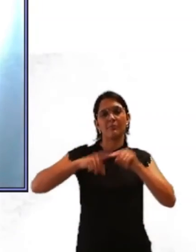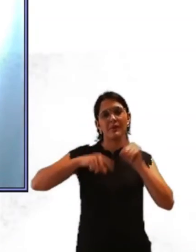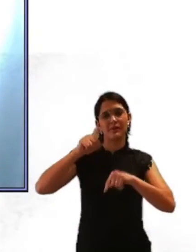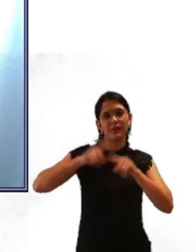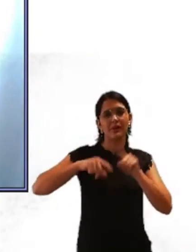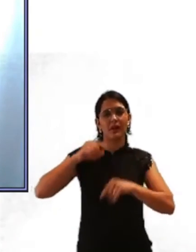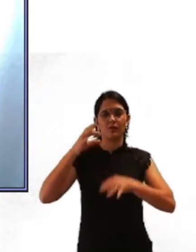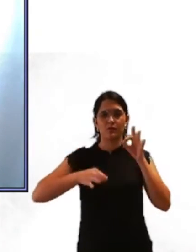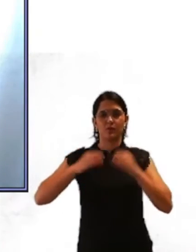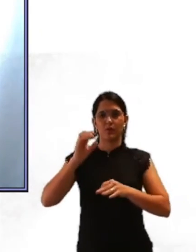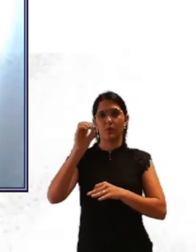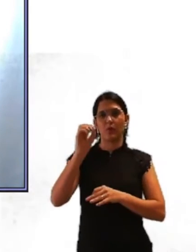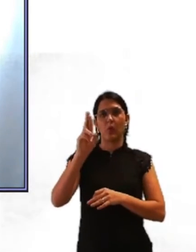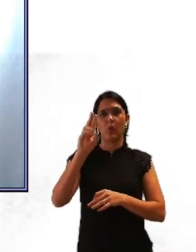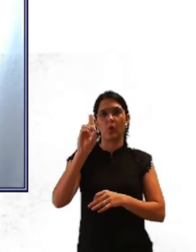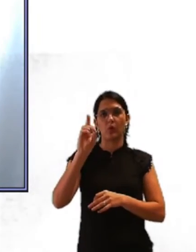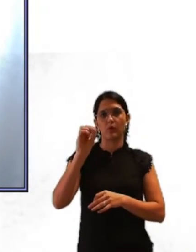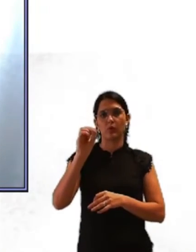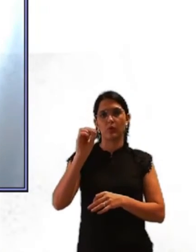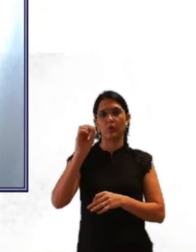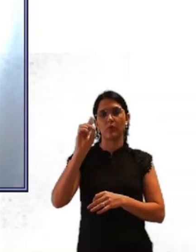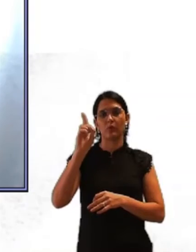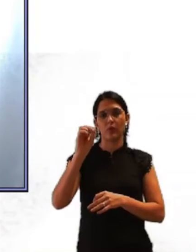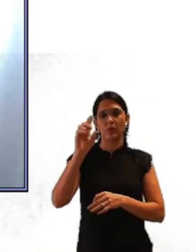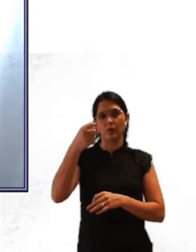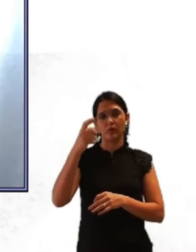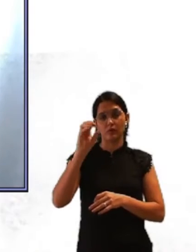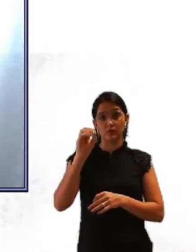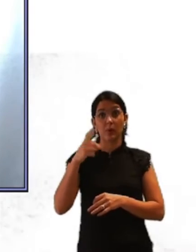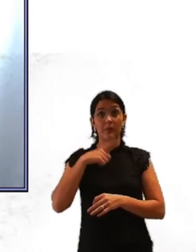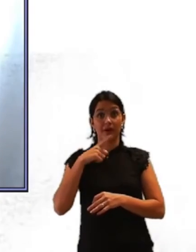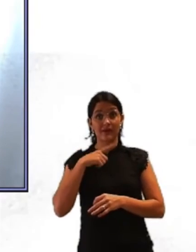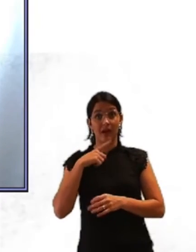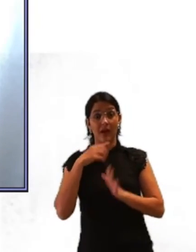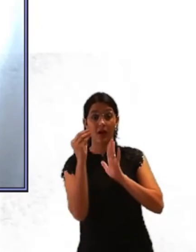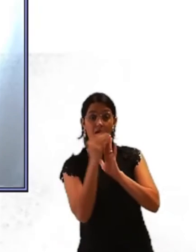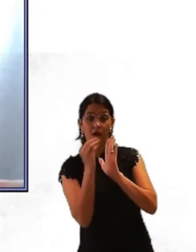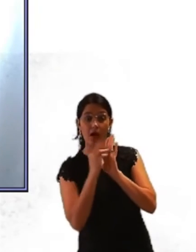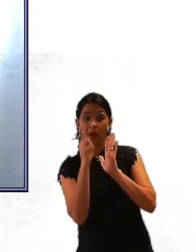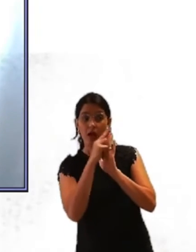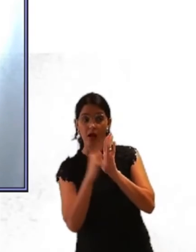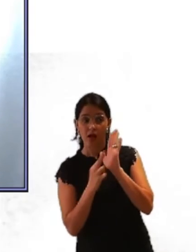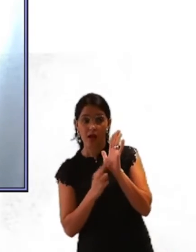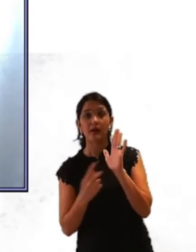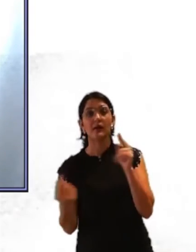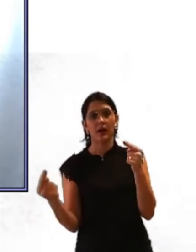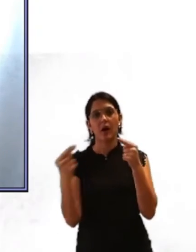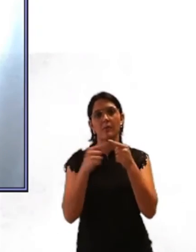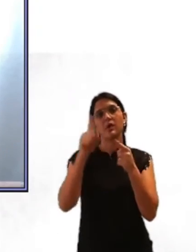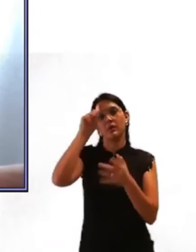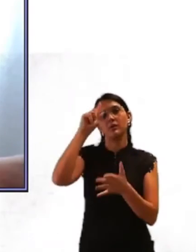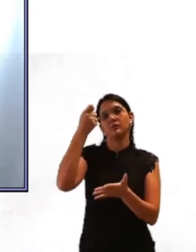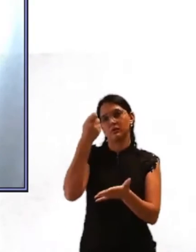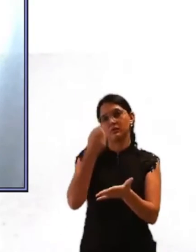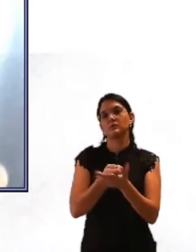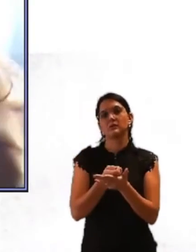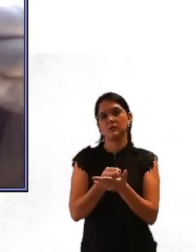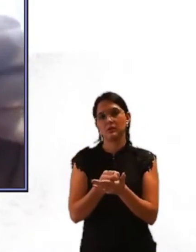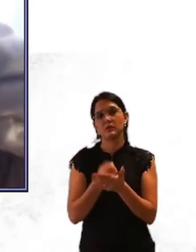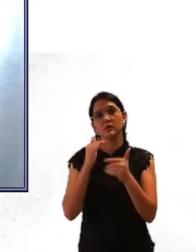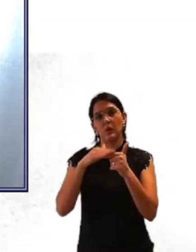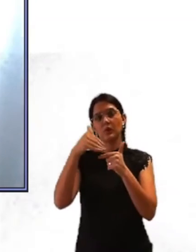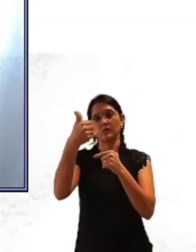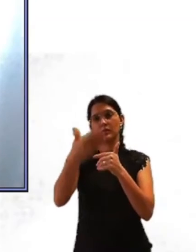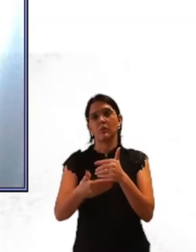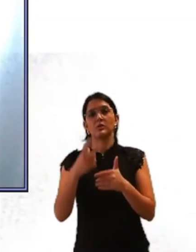um fato, para esse fato tem uma norma, e aí eu aplico a norma de acordo com aquela descrição fato. Faço a